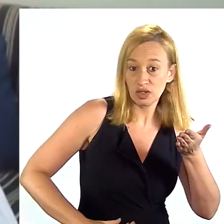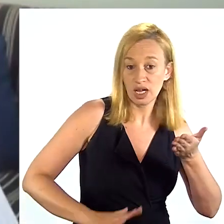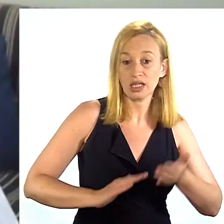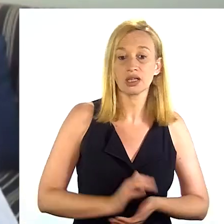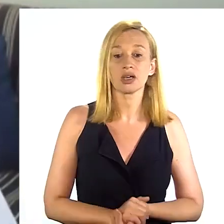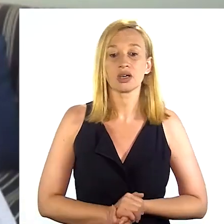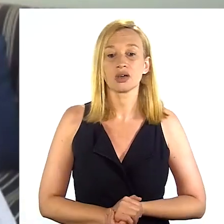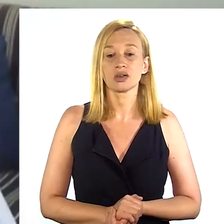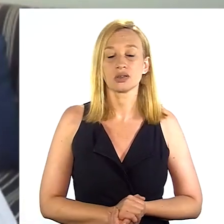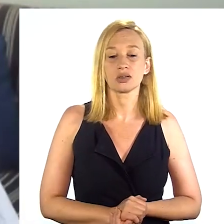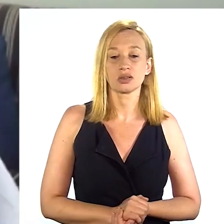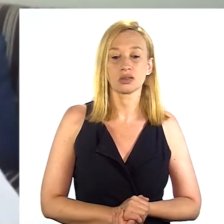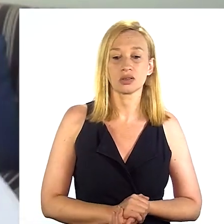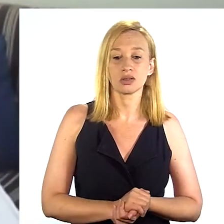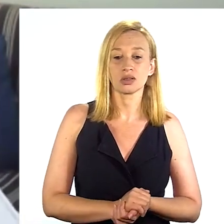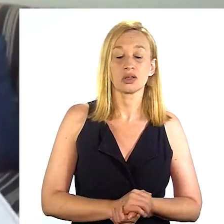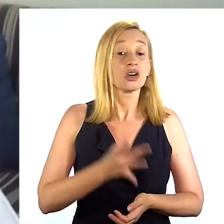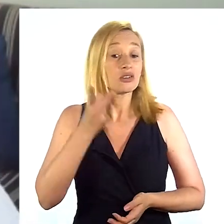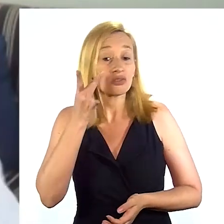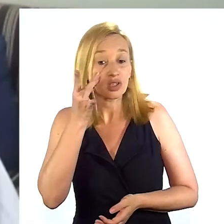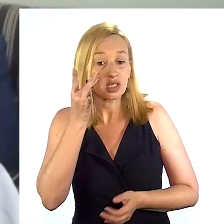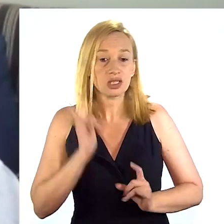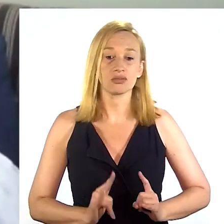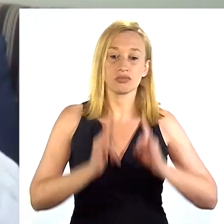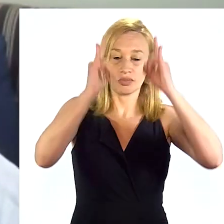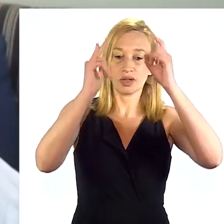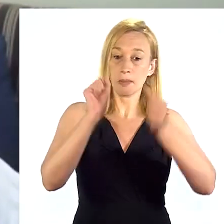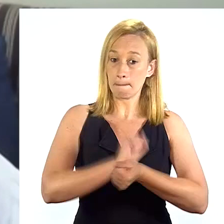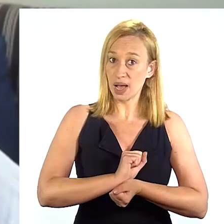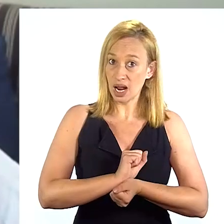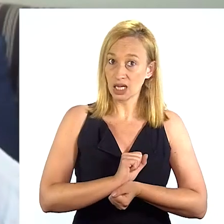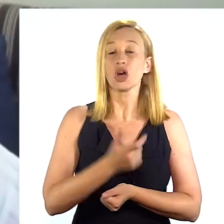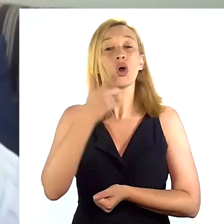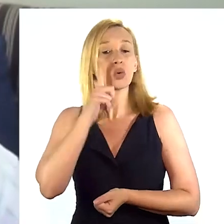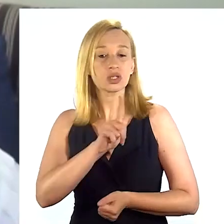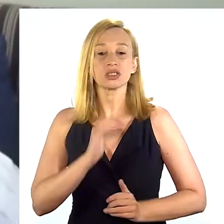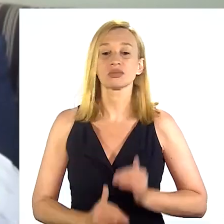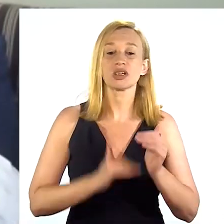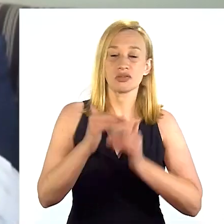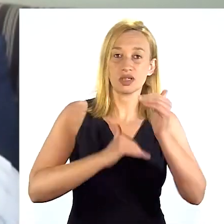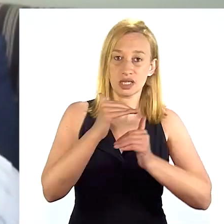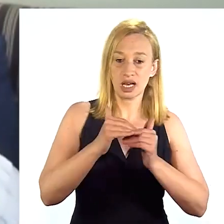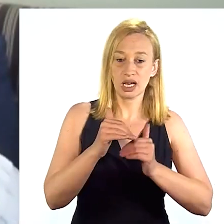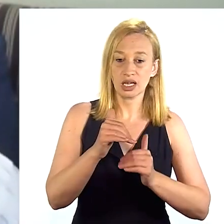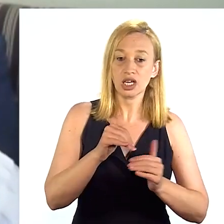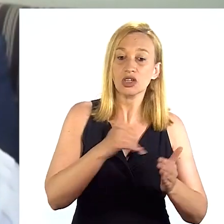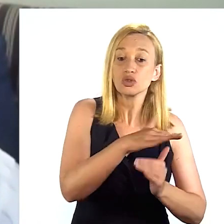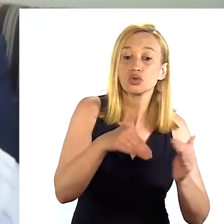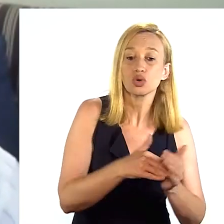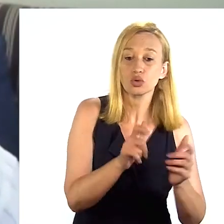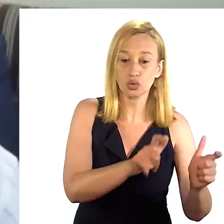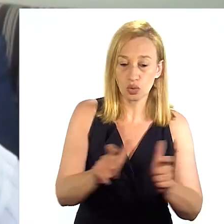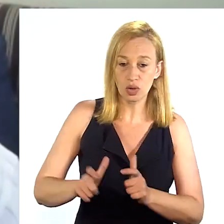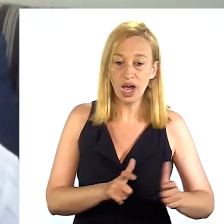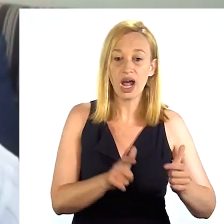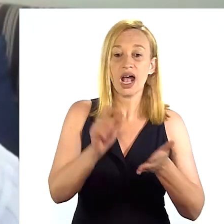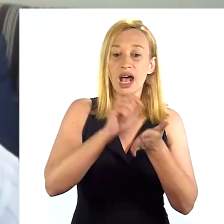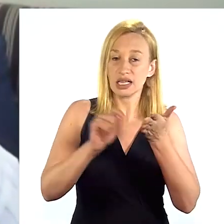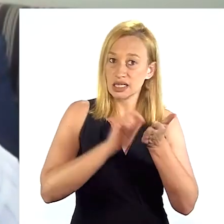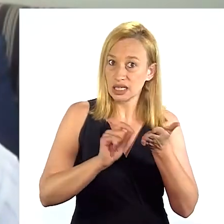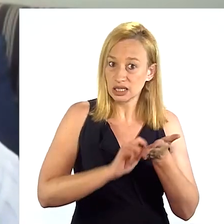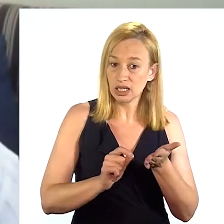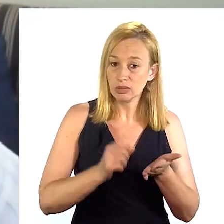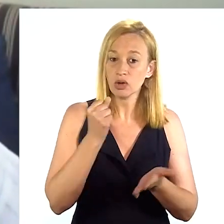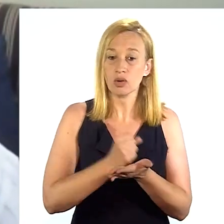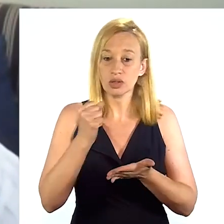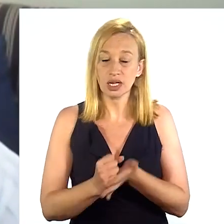as atividades físicas no prédio paradas, e nós conseguimos avançar nesse campo todo. Então, nós